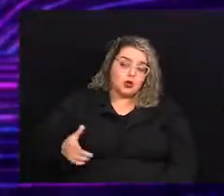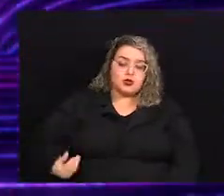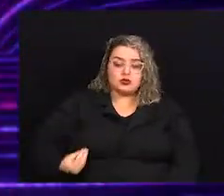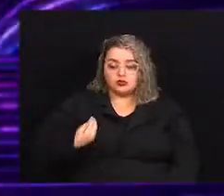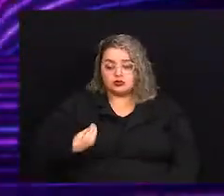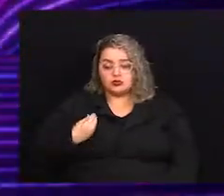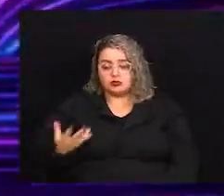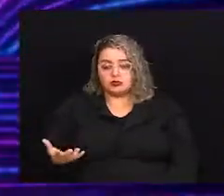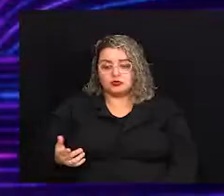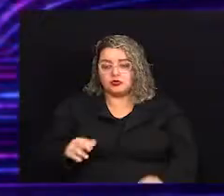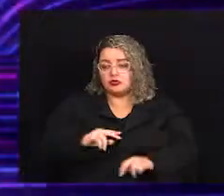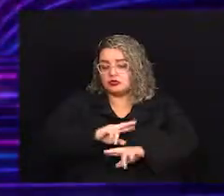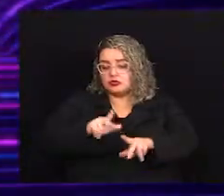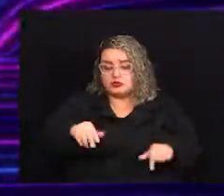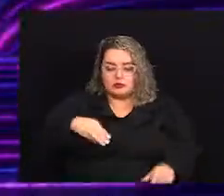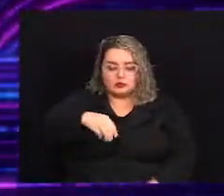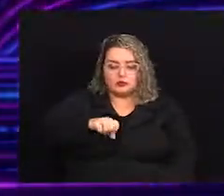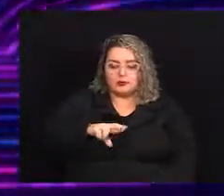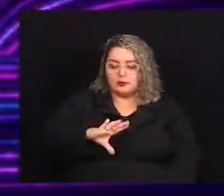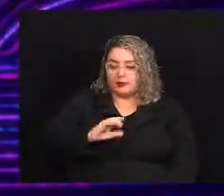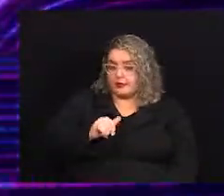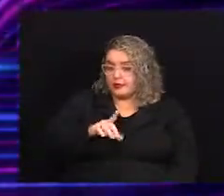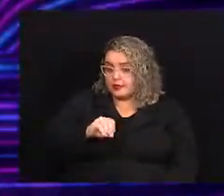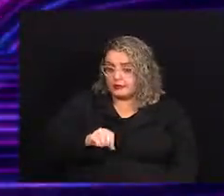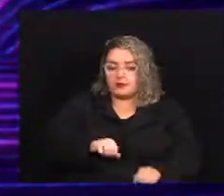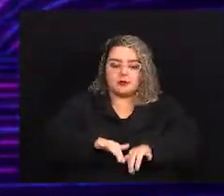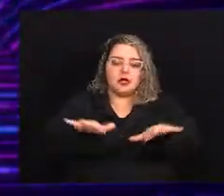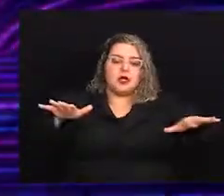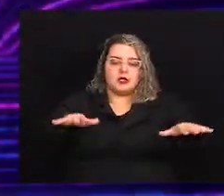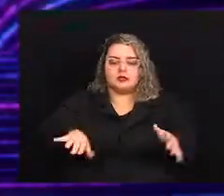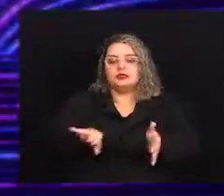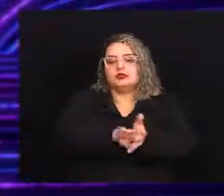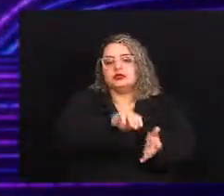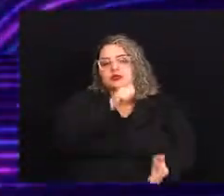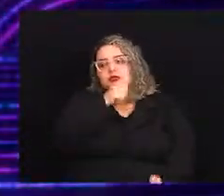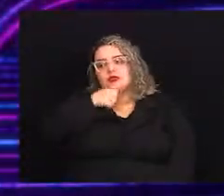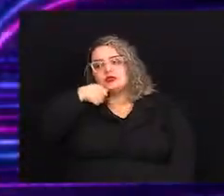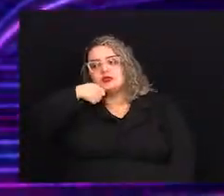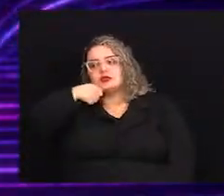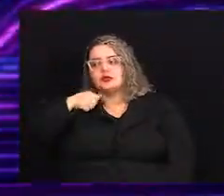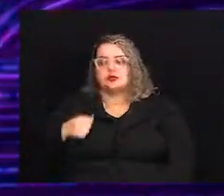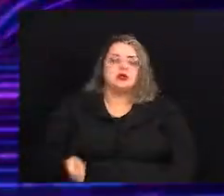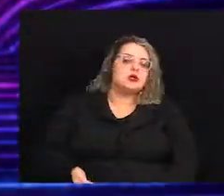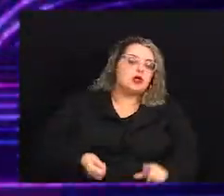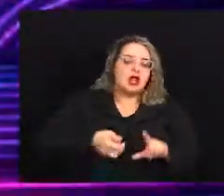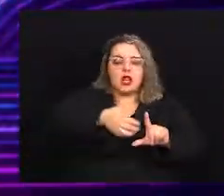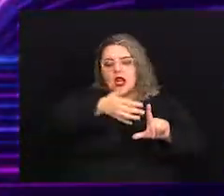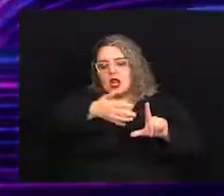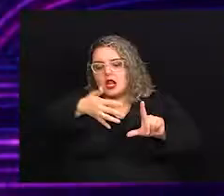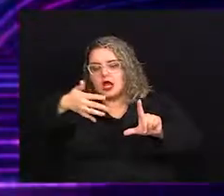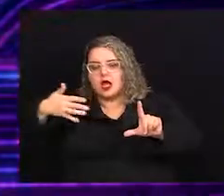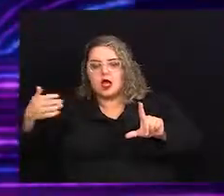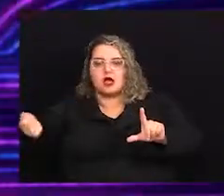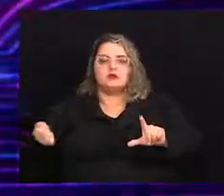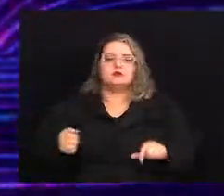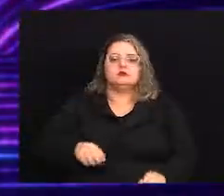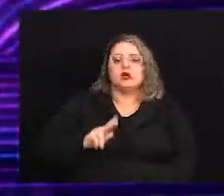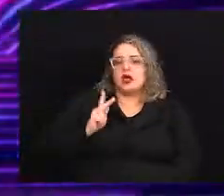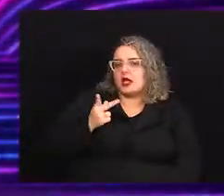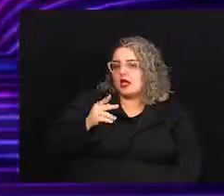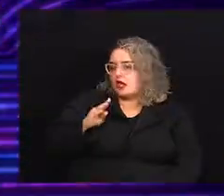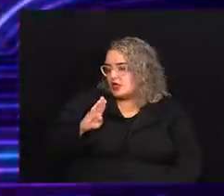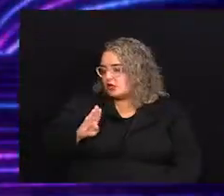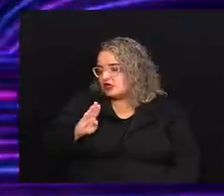uma explosão assim, de mercado com a chegada, né, da Amazon, da, né, HBO, Netflix, tal,